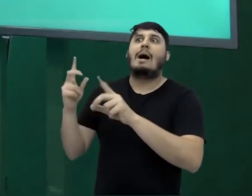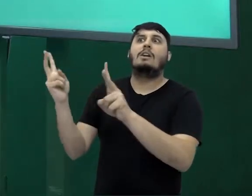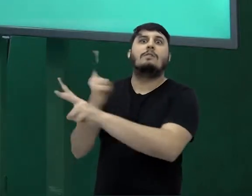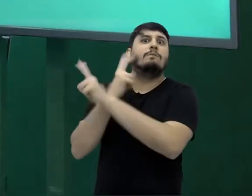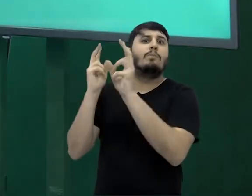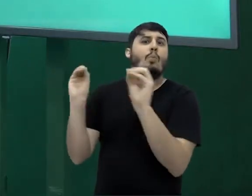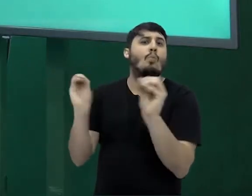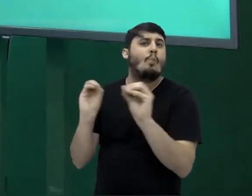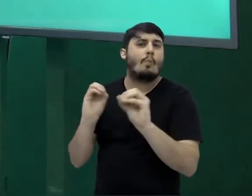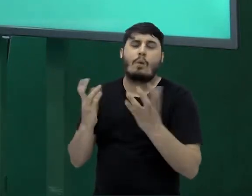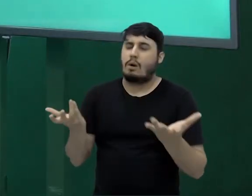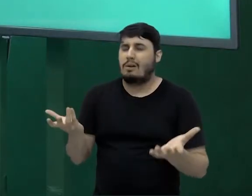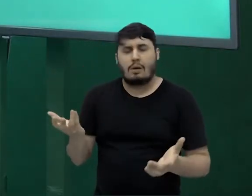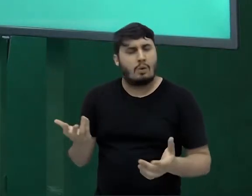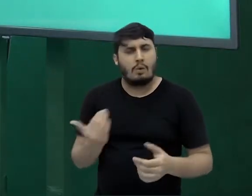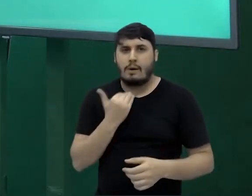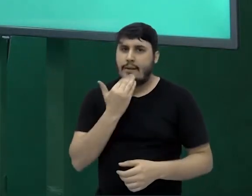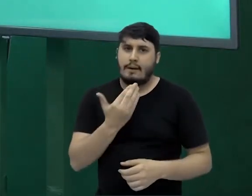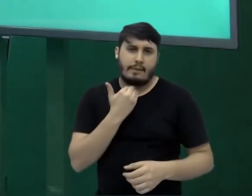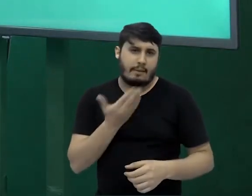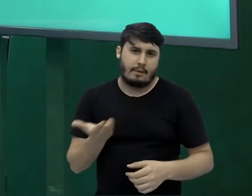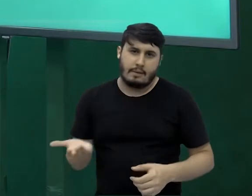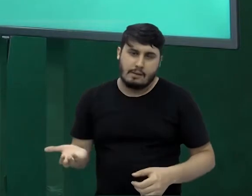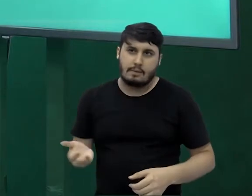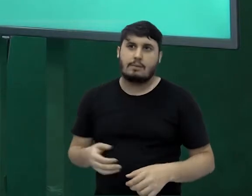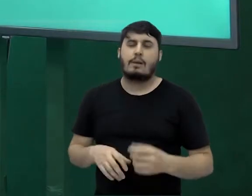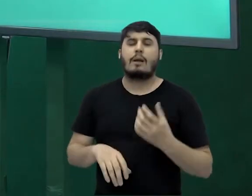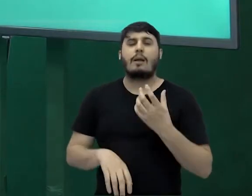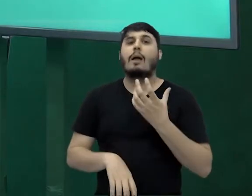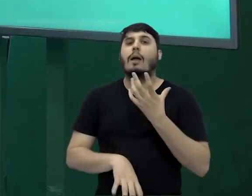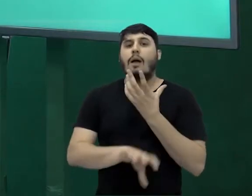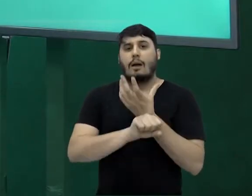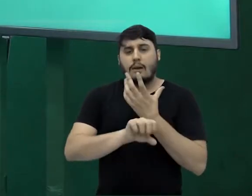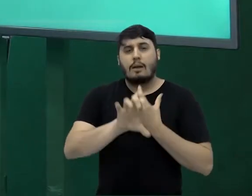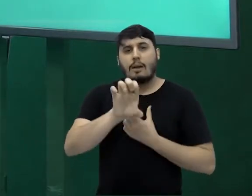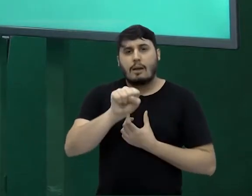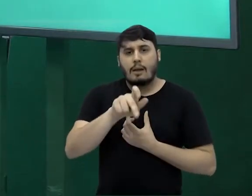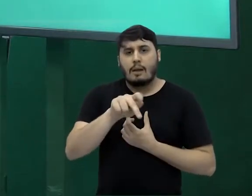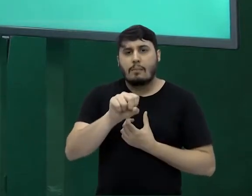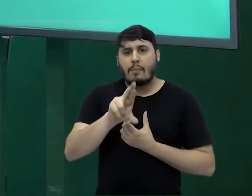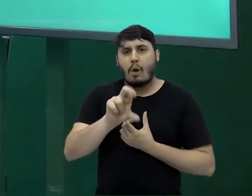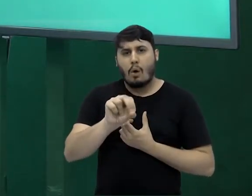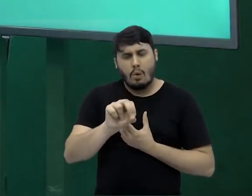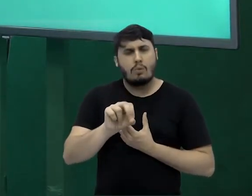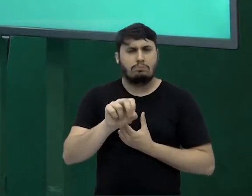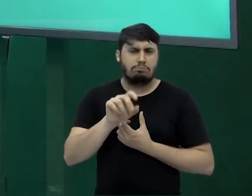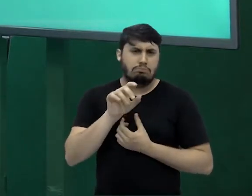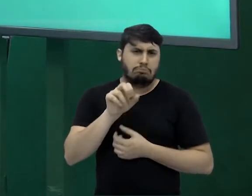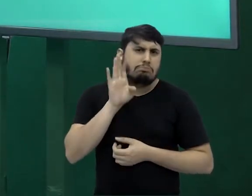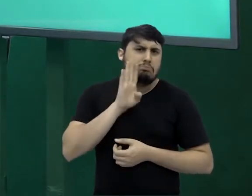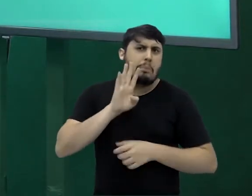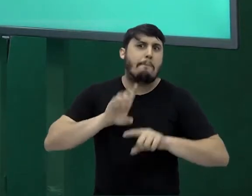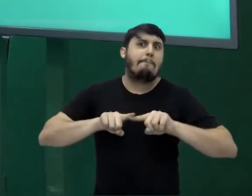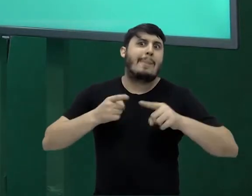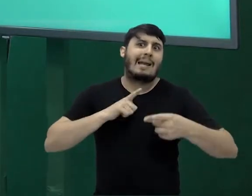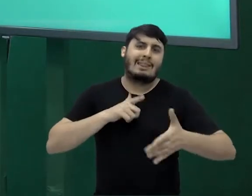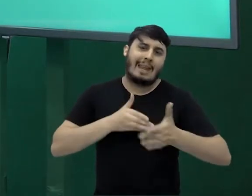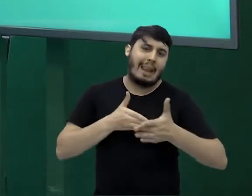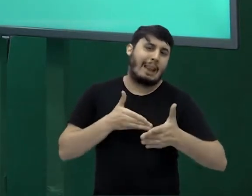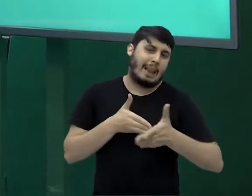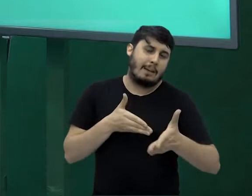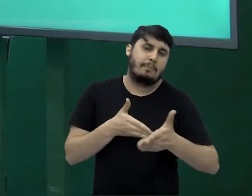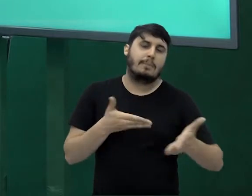Foi uma ideia legal? Foi. Mas eles têm limitantes muito grandes para se espalhar no ambiente. E eu sempre digo, um